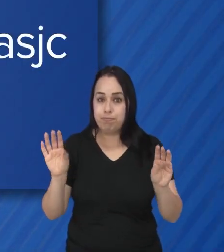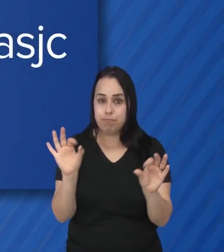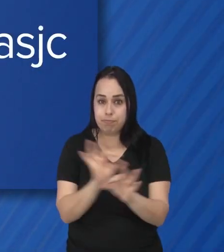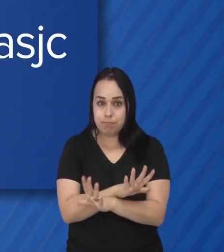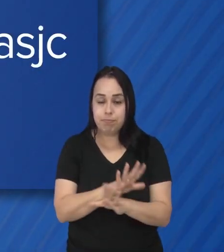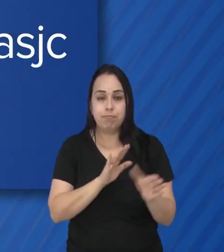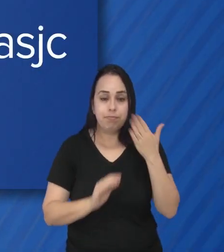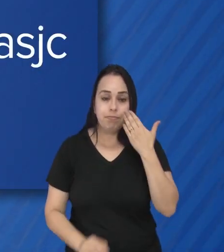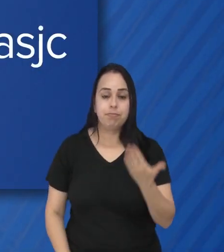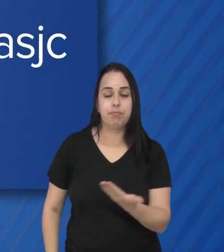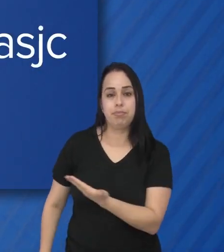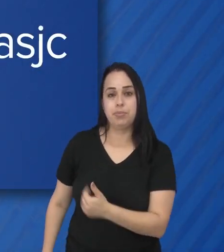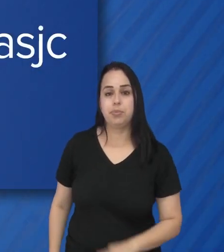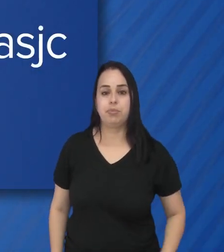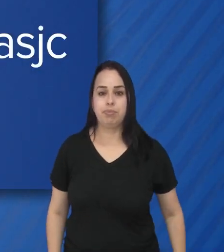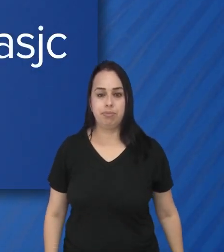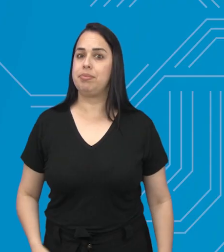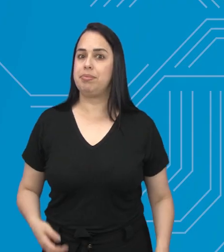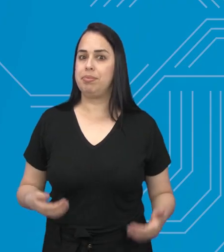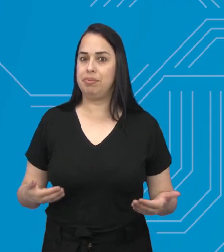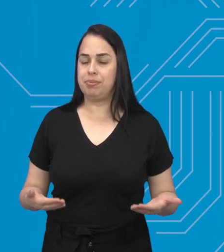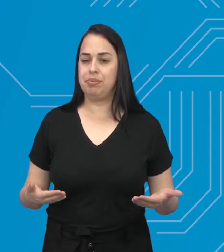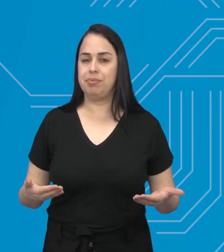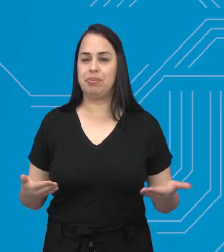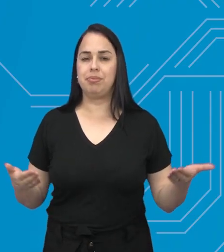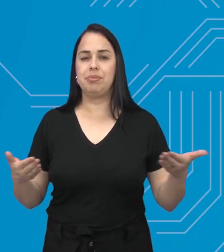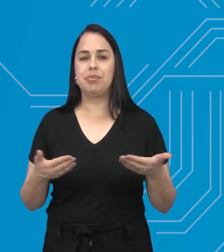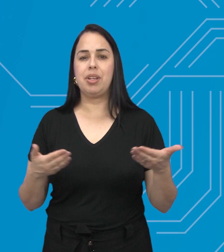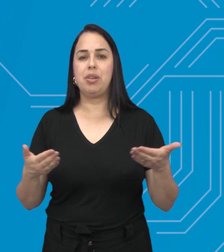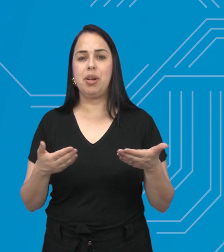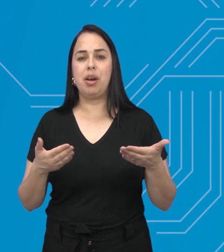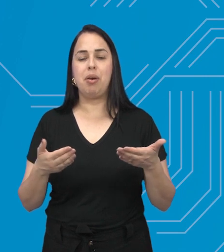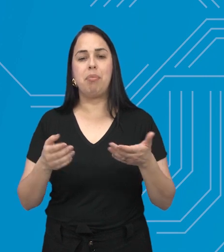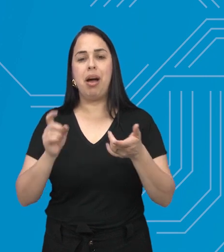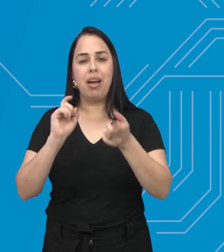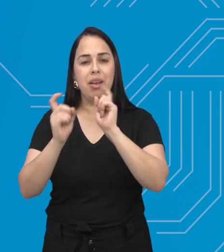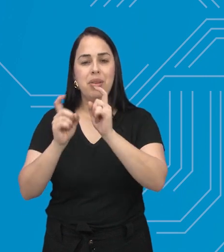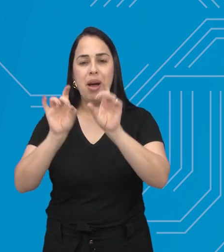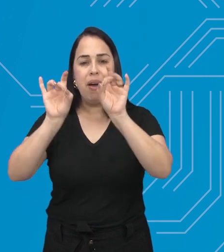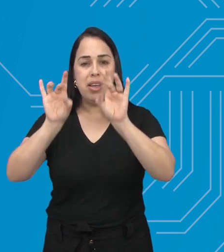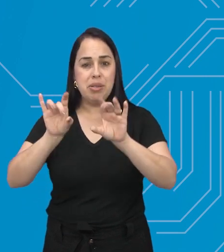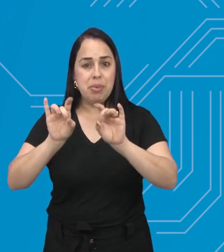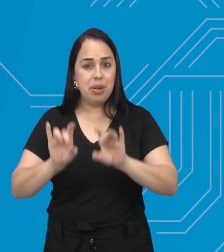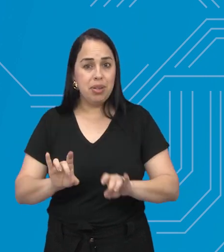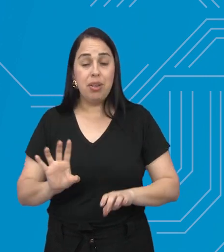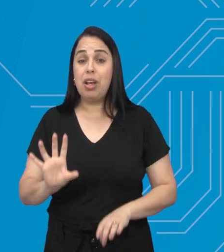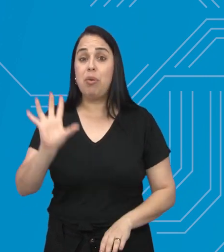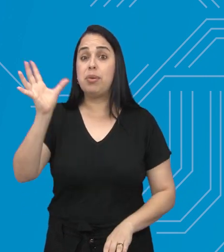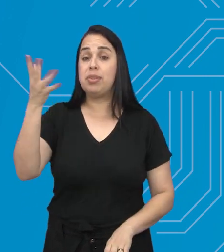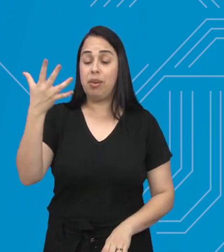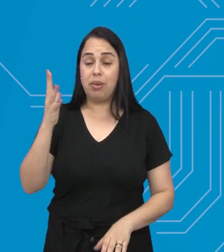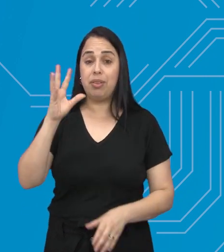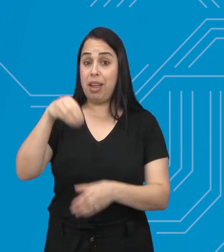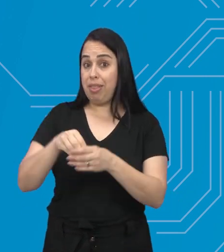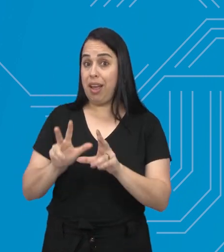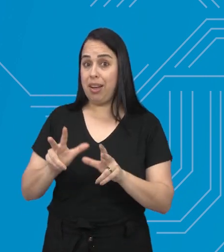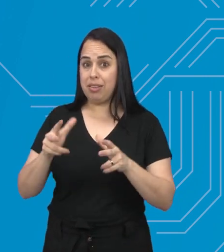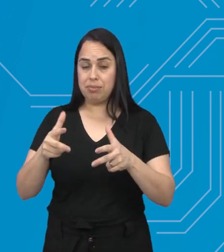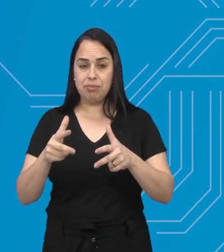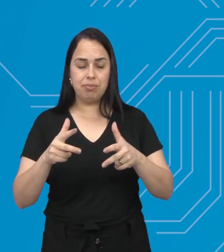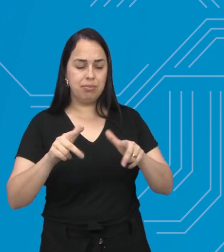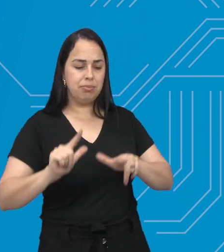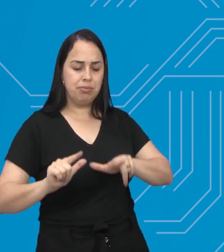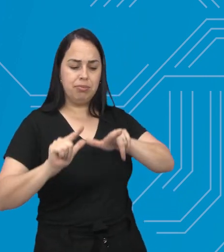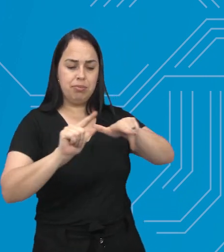você confere no nosso canal do YouTube. E agora a gente fala de uma cerimônia solene realizada aqui na Câmara, que concedeu o título